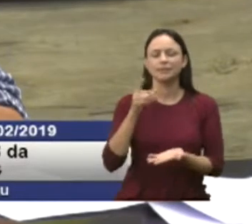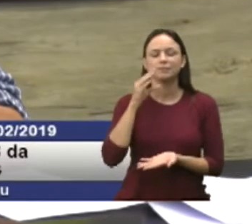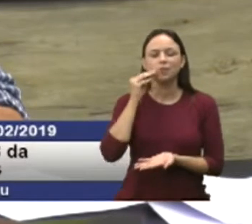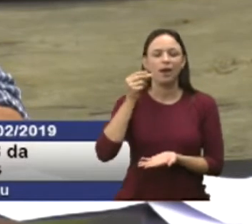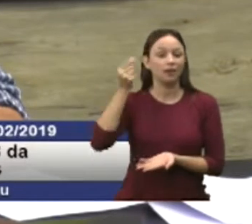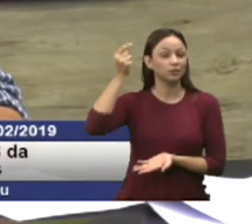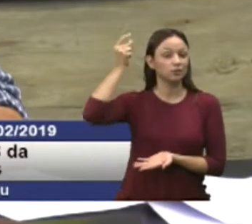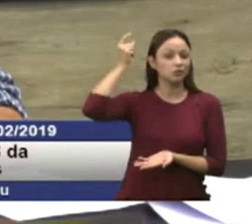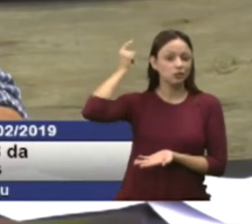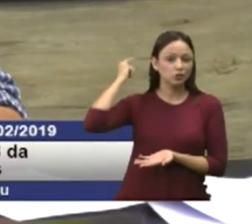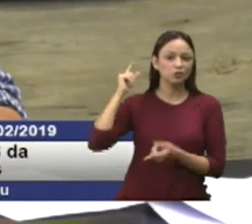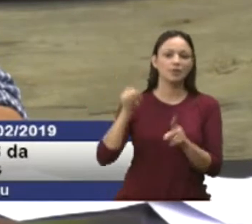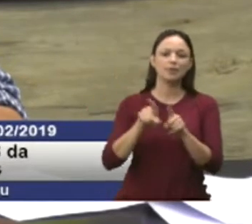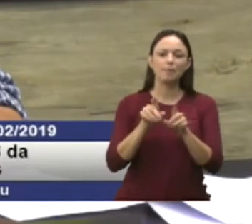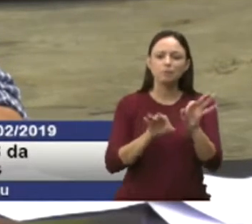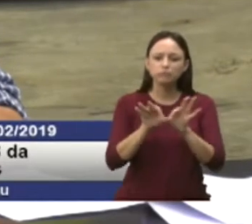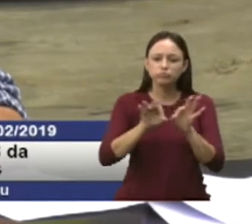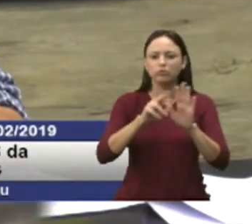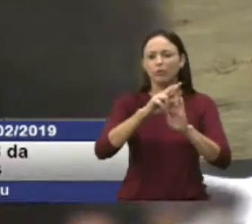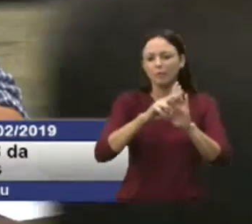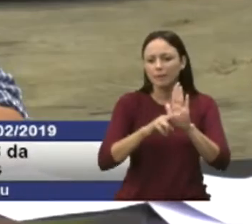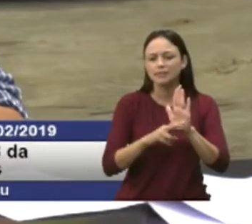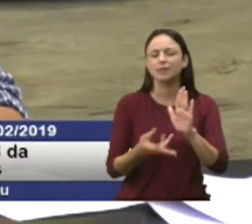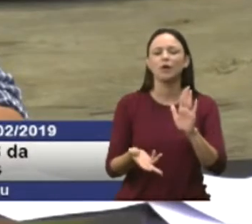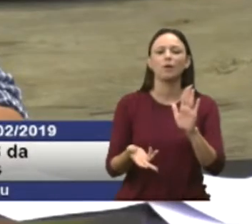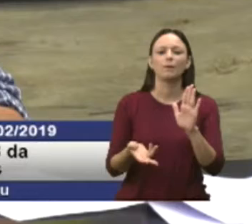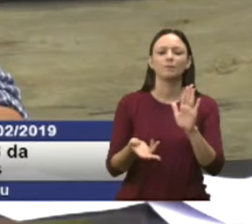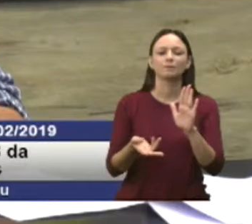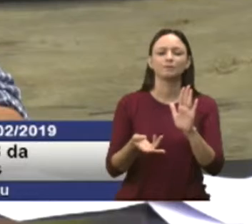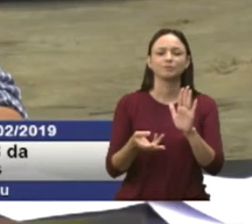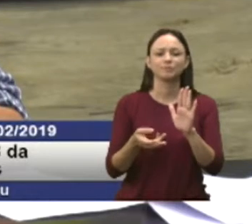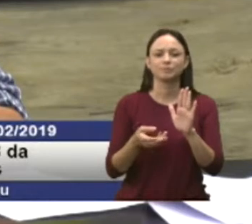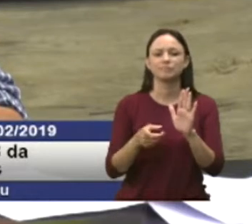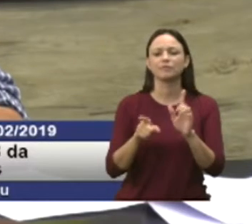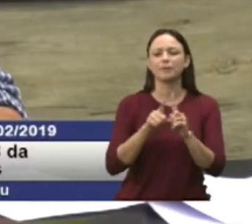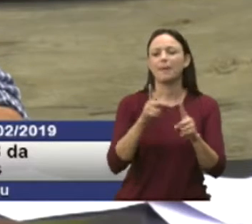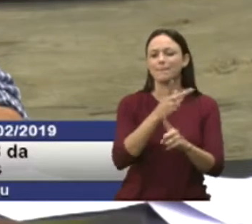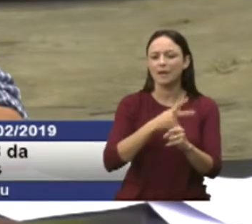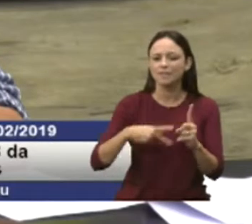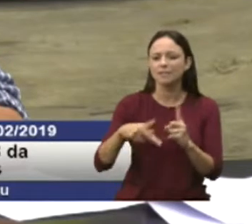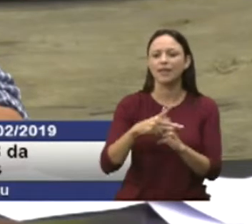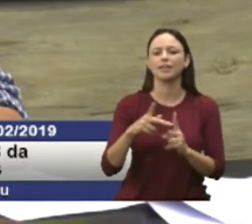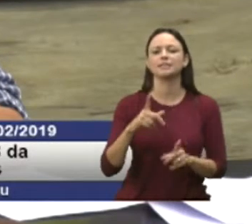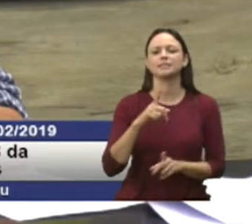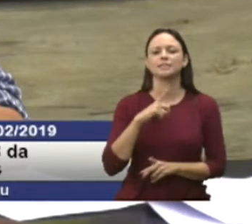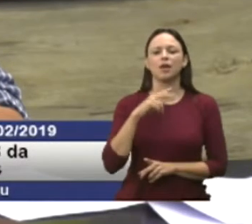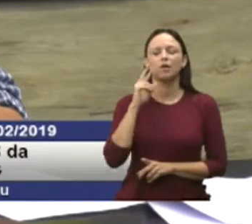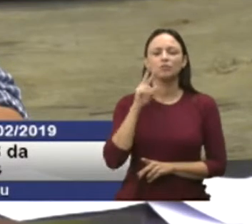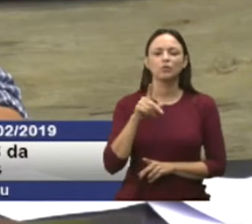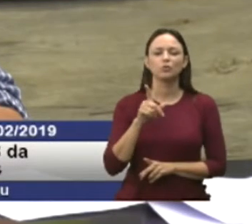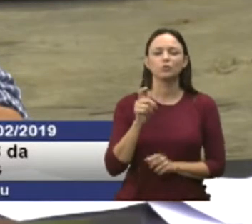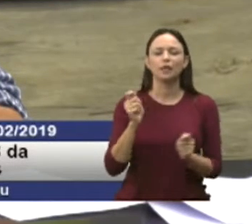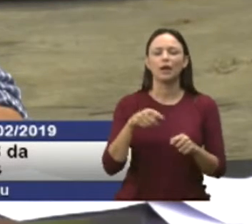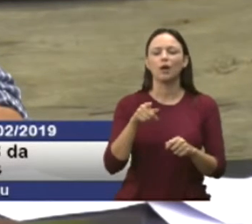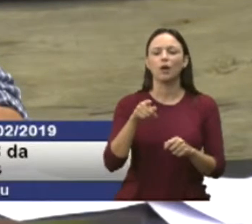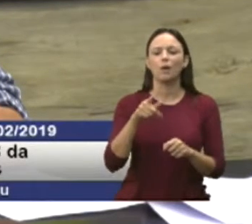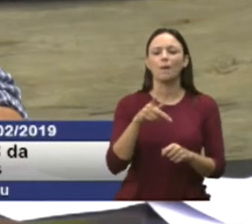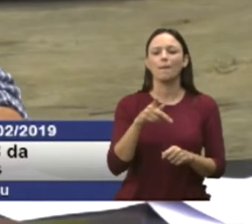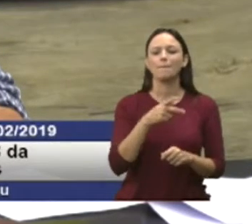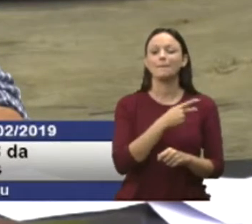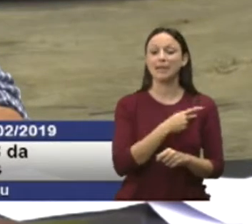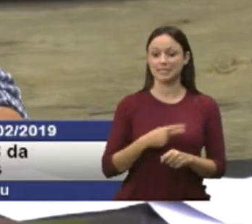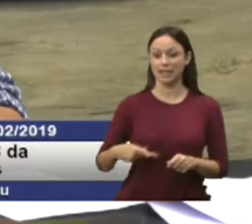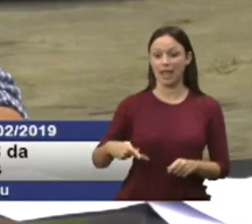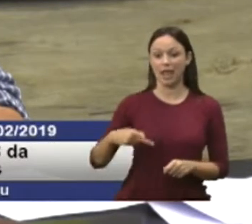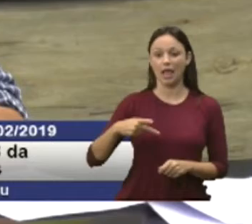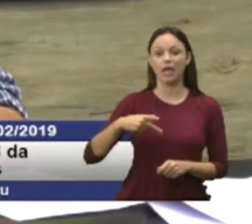com a regulamentação que deve ser feita na Previdência, né? Nós temos visto aí que o presidente Bolsonaro tem